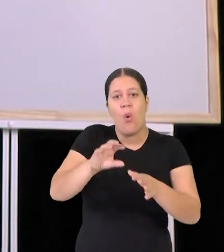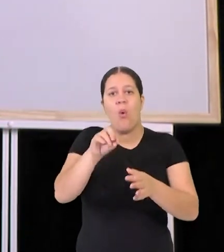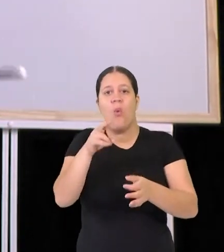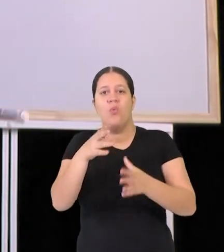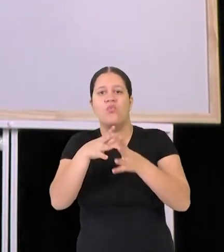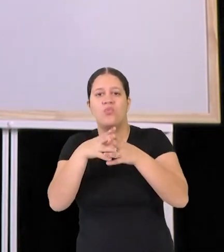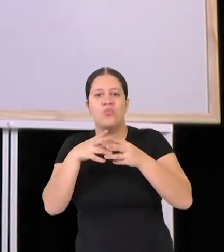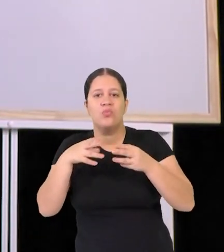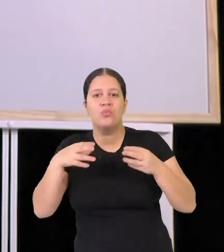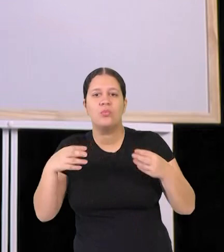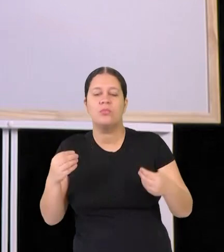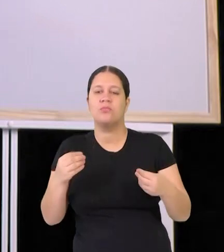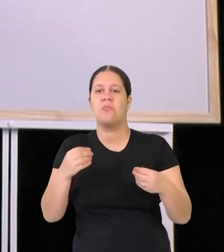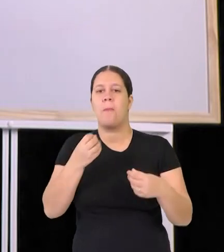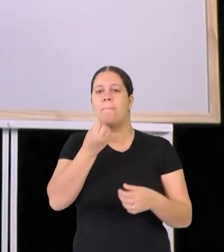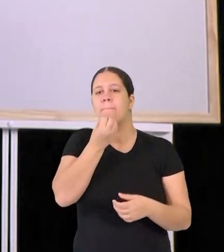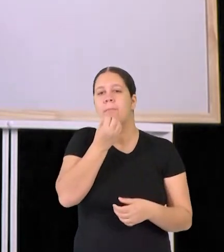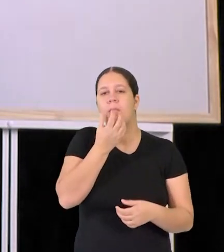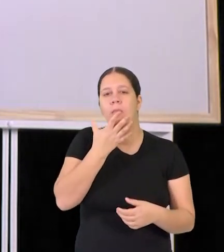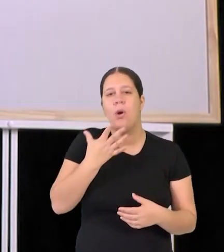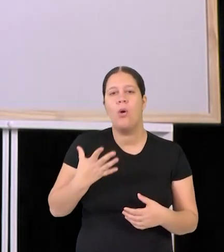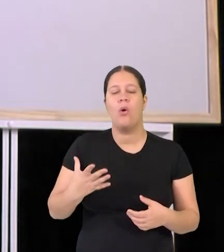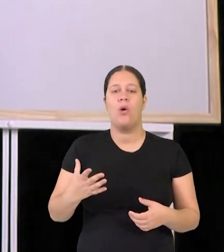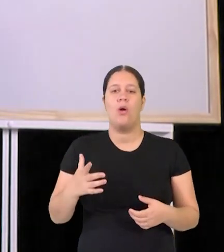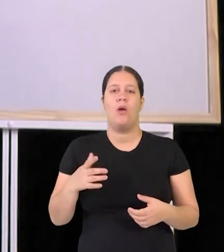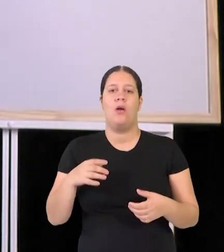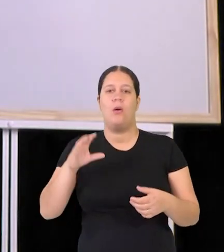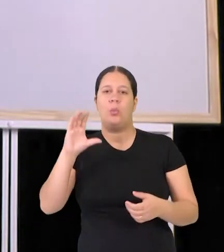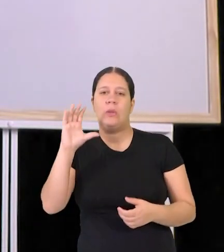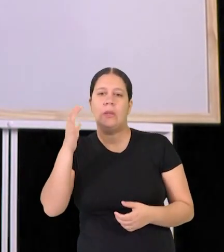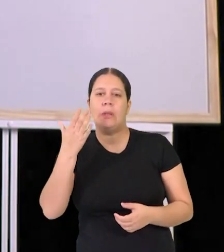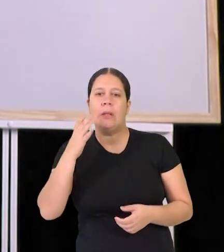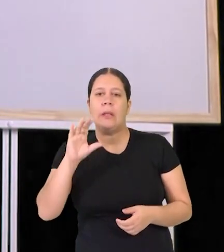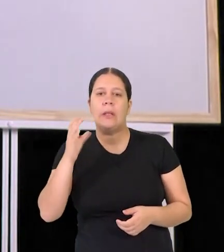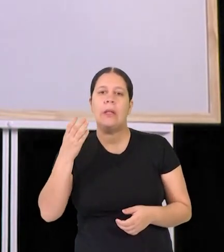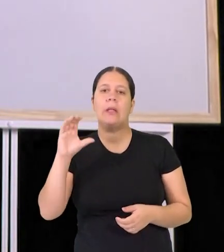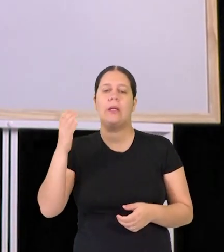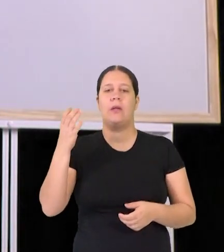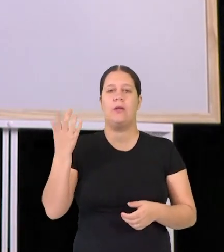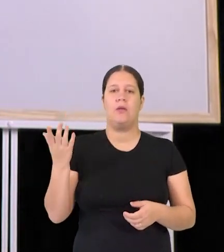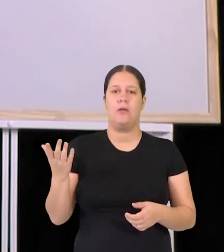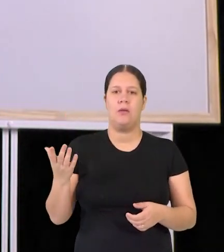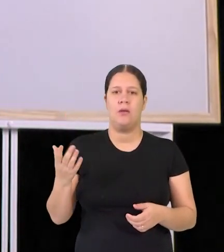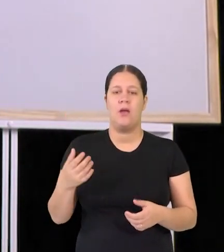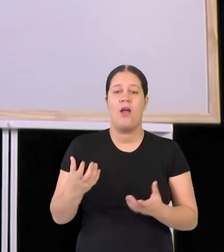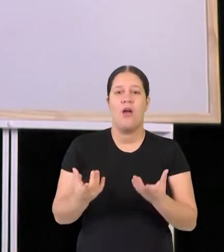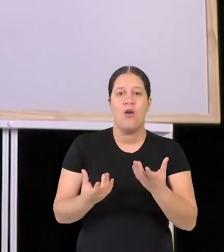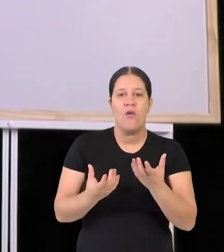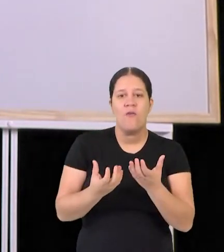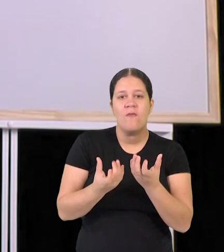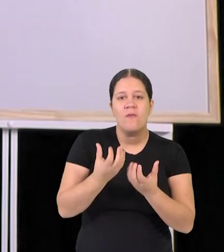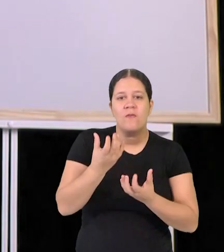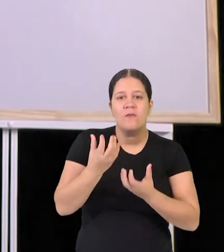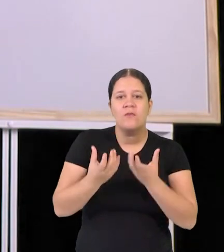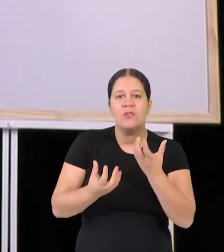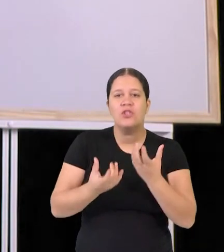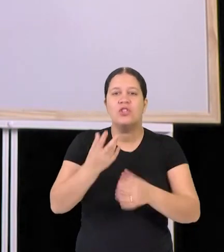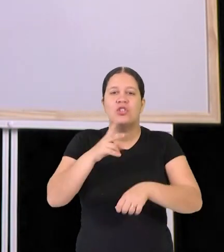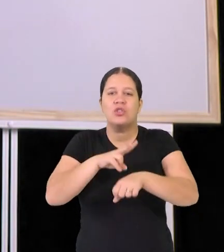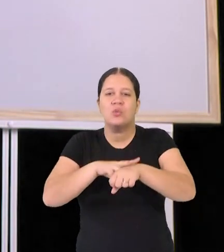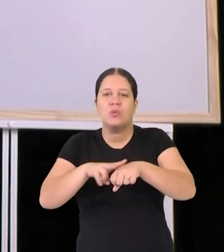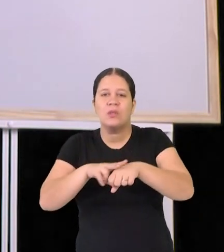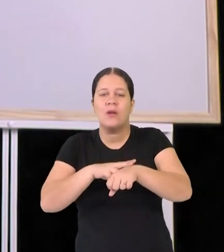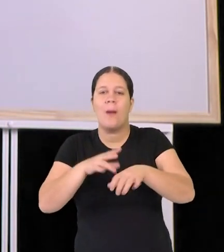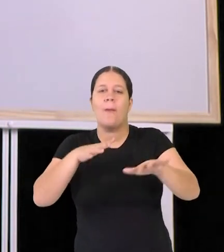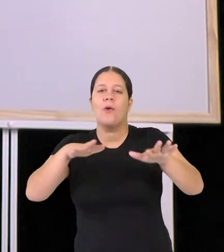condições que sejam favoráveis. E aí você pode entender como o clima, por exemplo, a própria vegetação, né, o